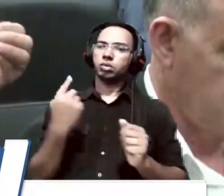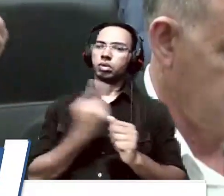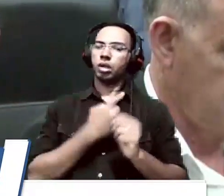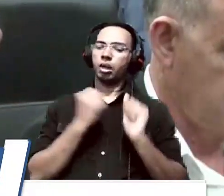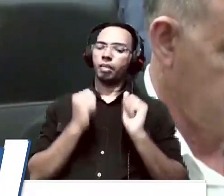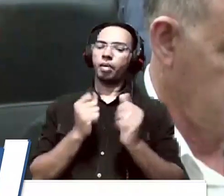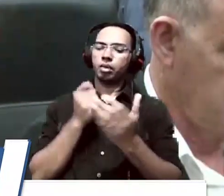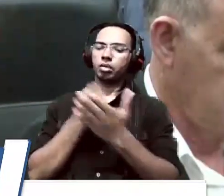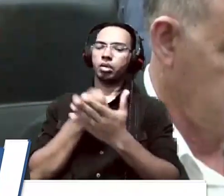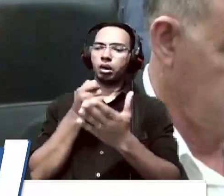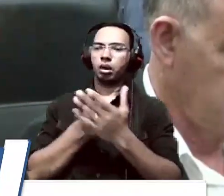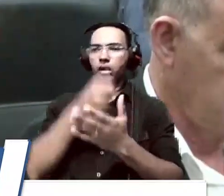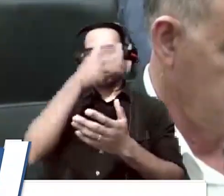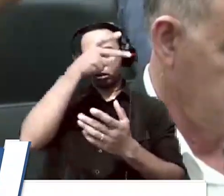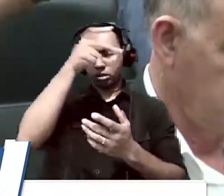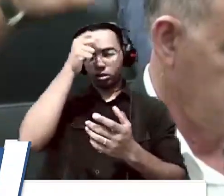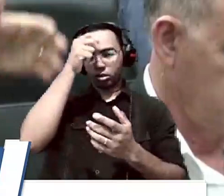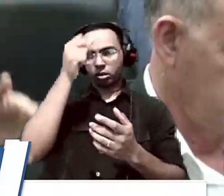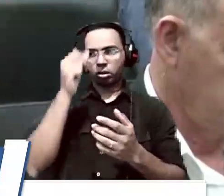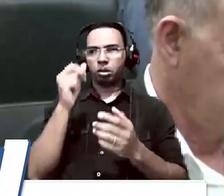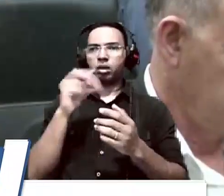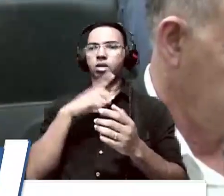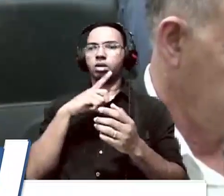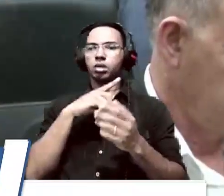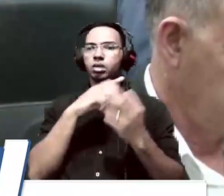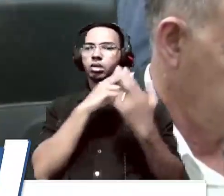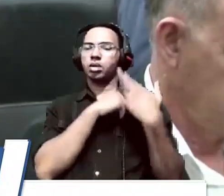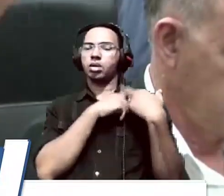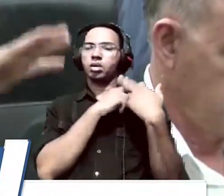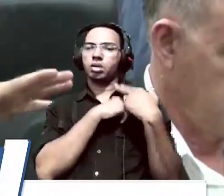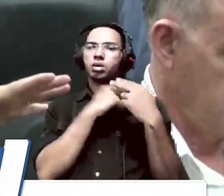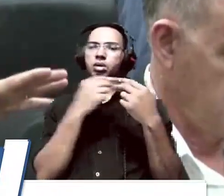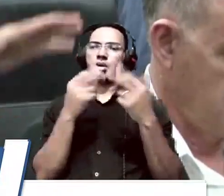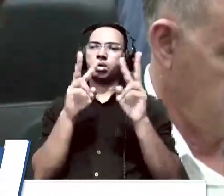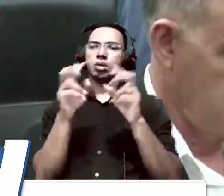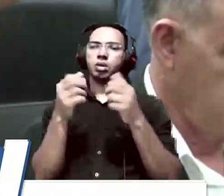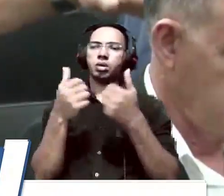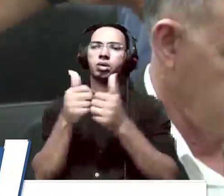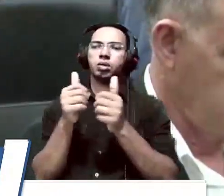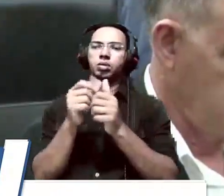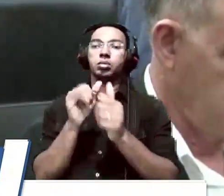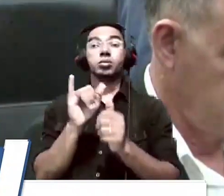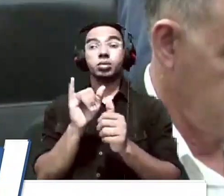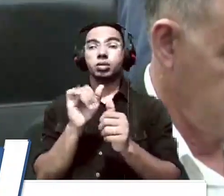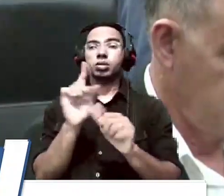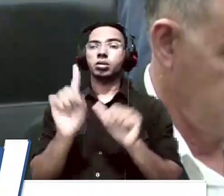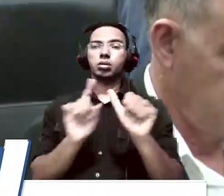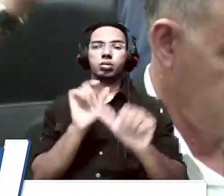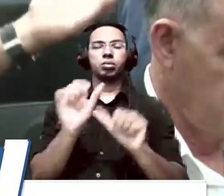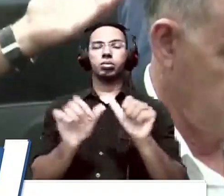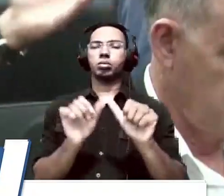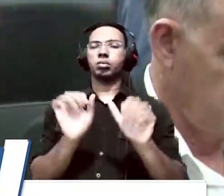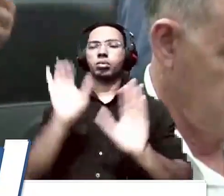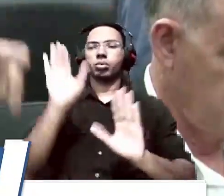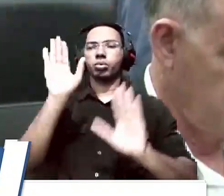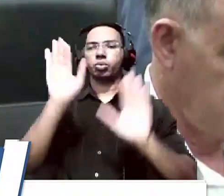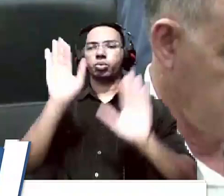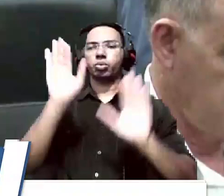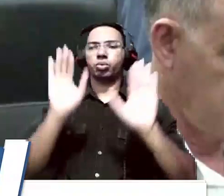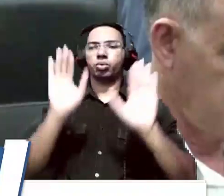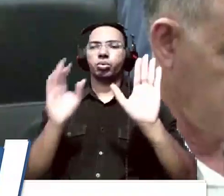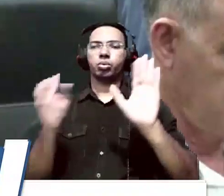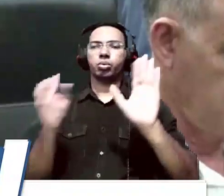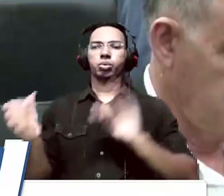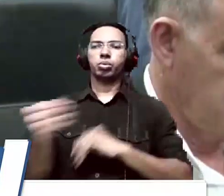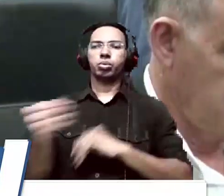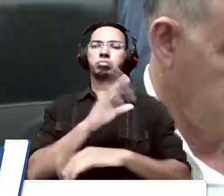prefeito uma visão mais de responsabilidade perante o transporte público. Senão não vai mudar. Faz licitação, entra mas nós temos uma